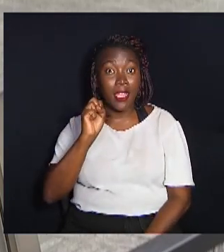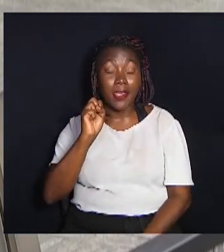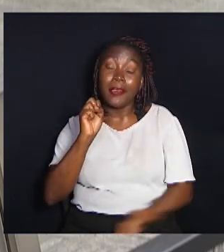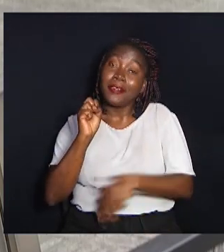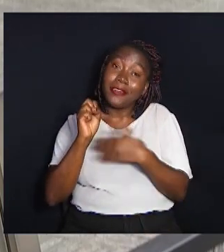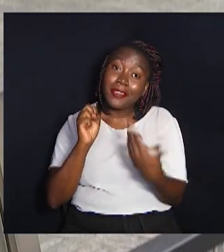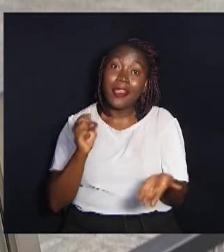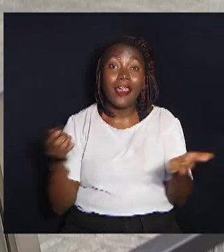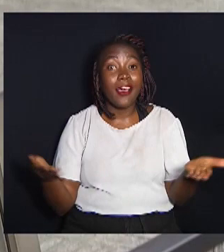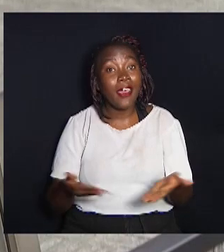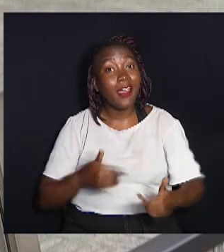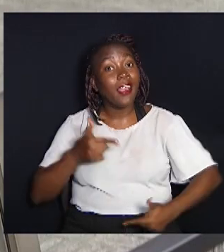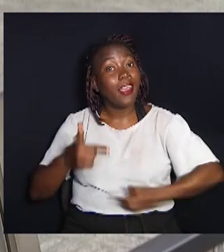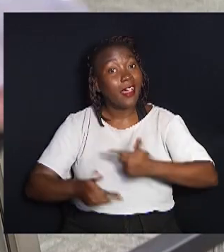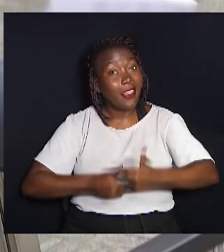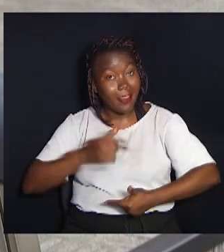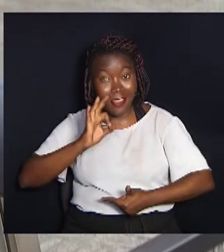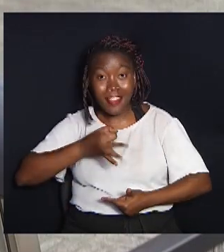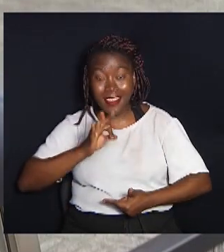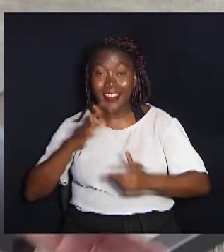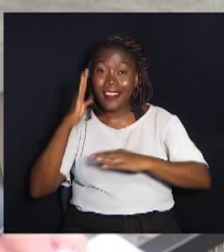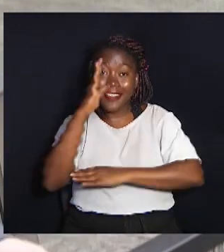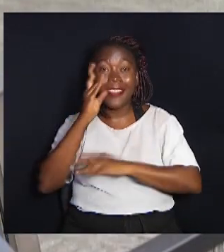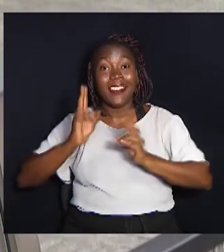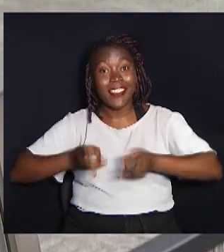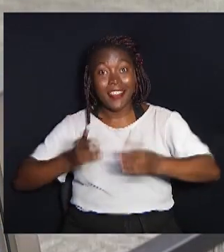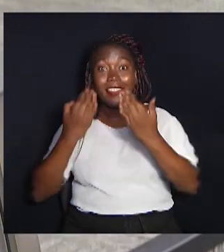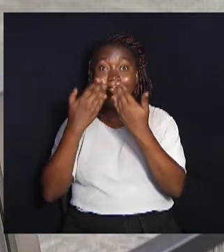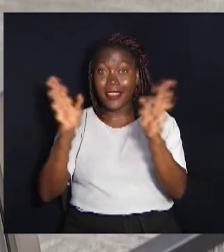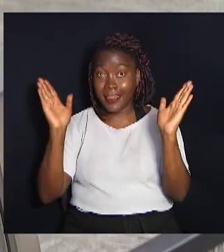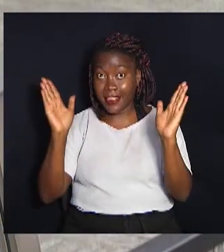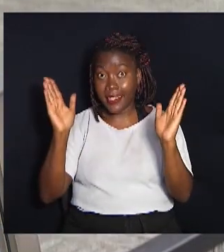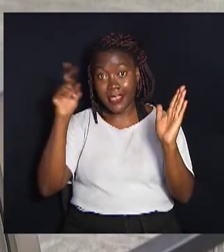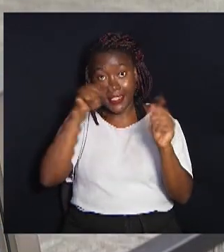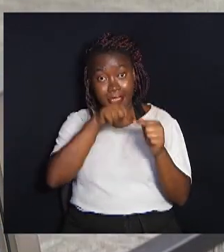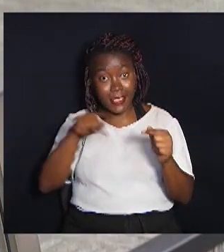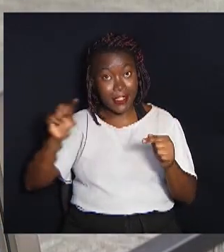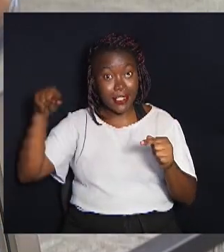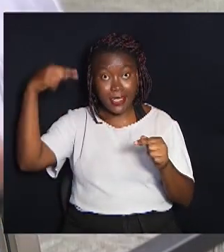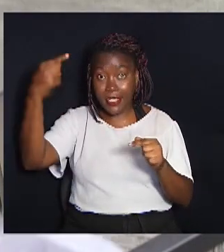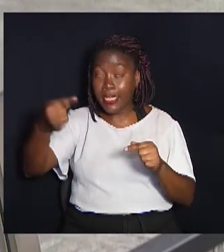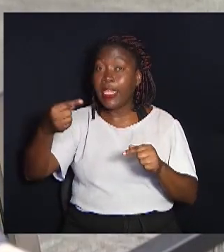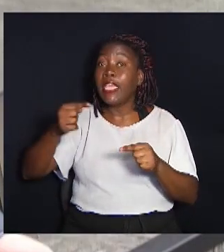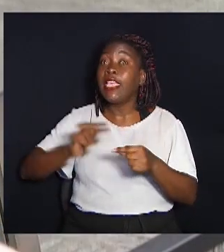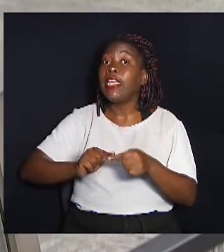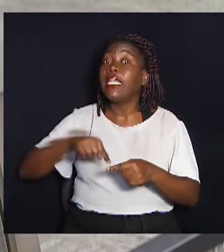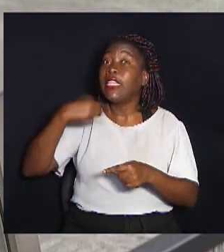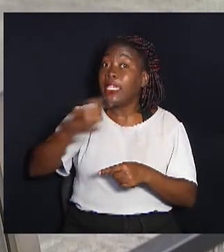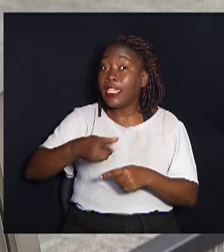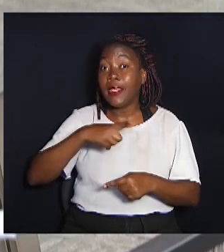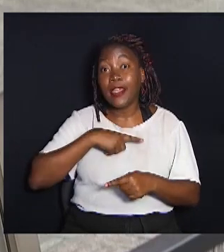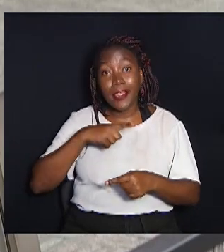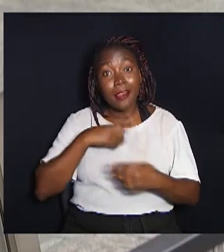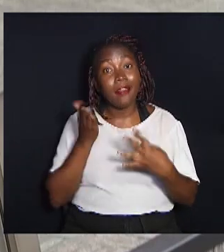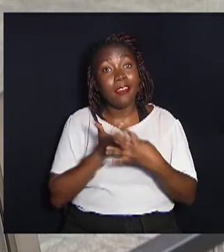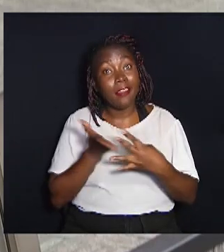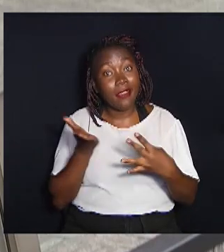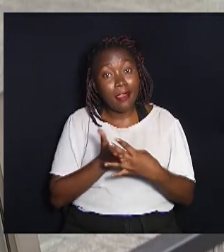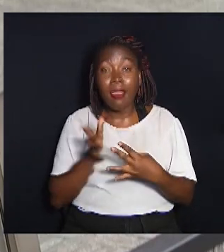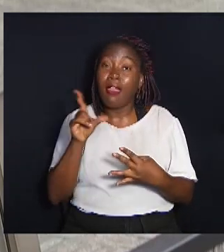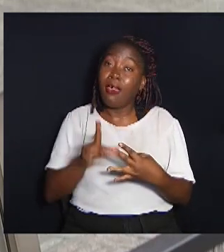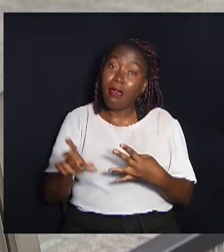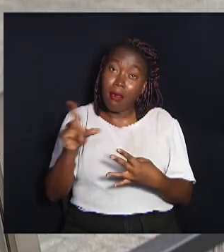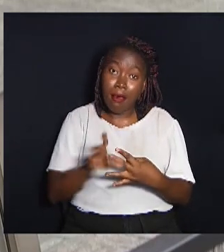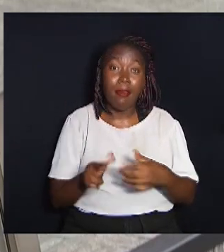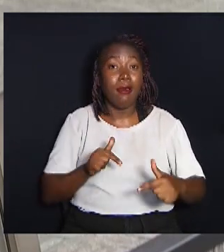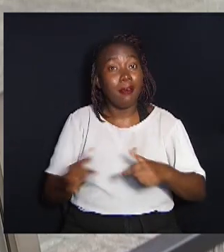Portanto, agora os trabalhos, não é, a Câmara permanece aberta, não é, na semana que vem. Depois tem o recesso e, obviamente, que os trabalhos